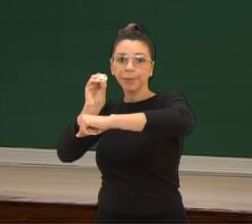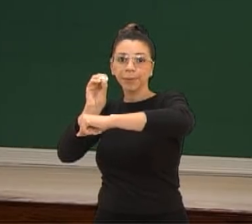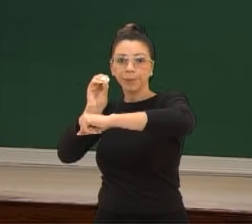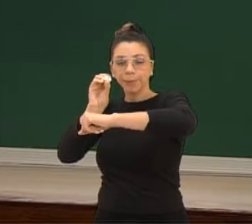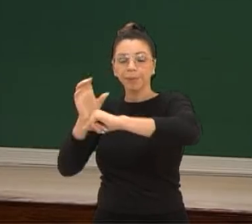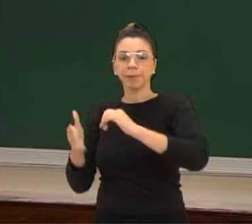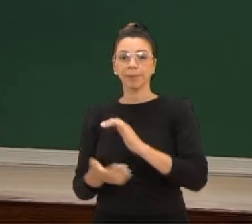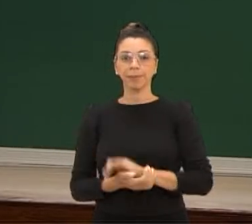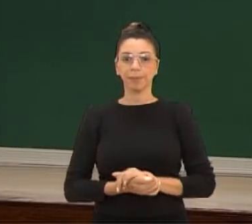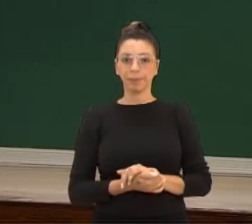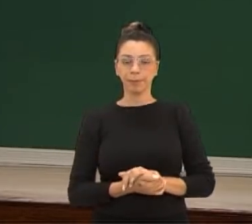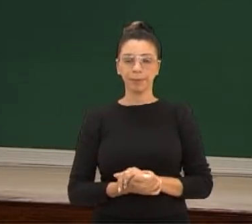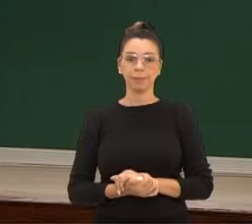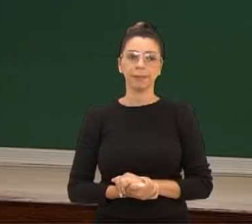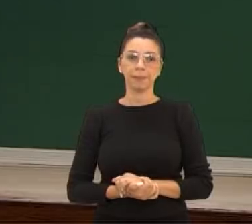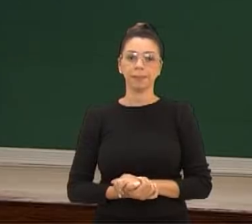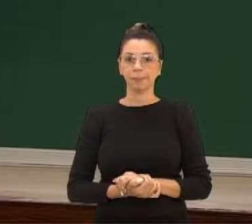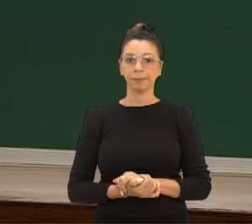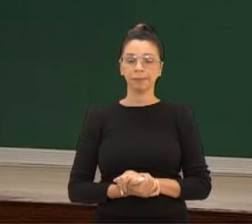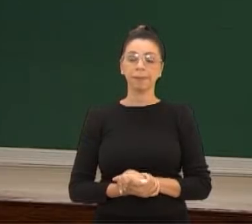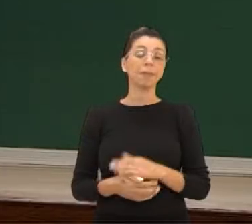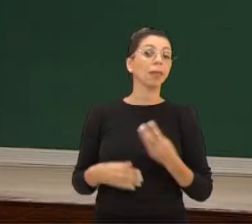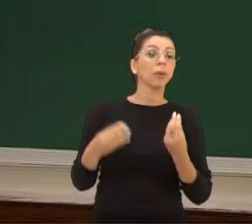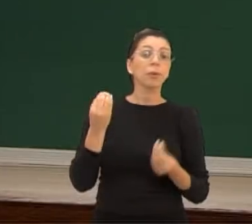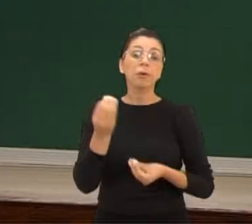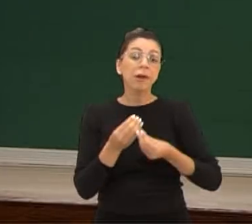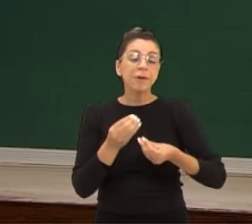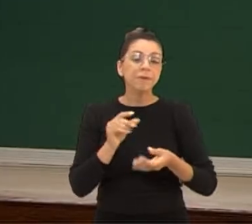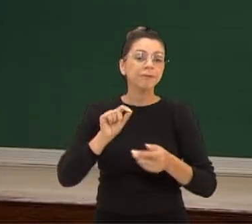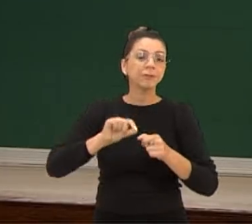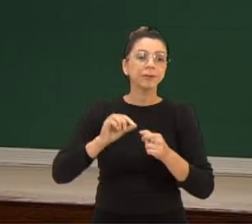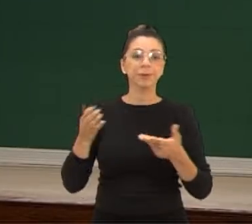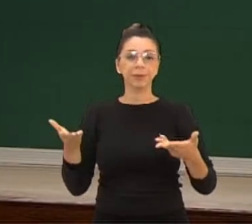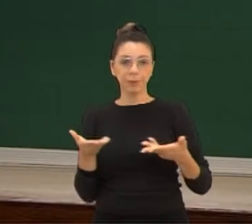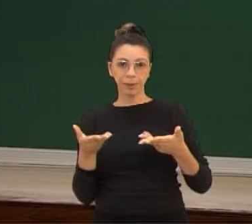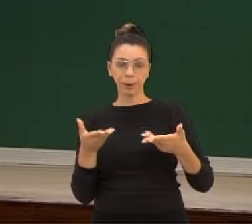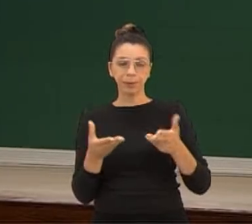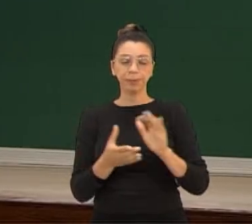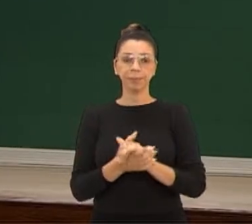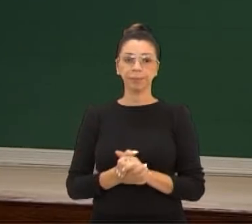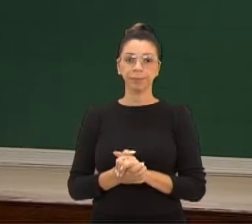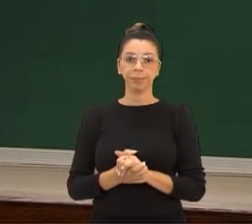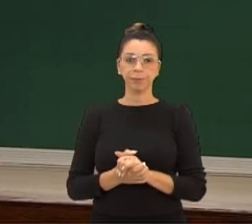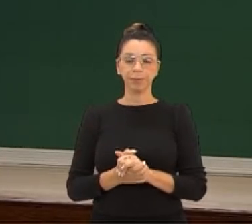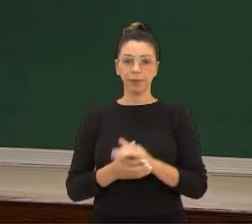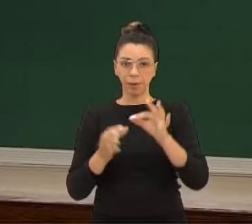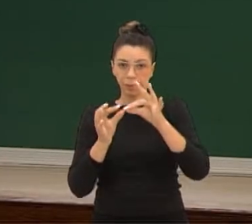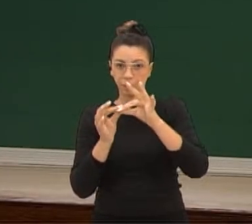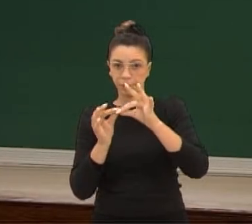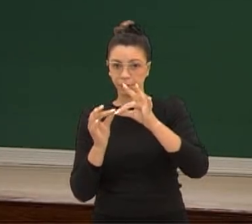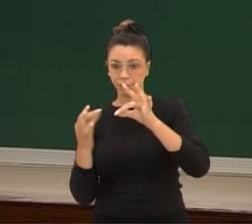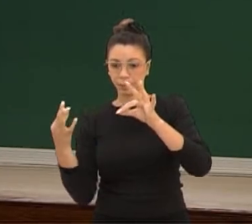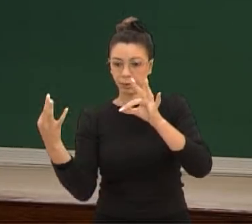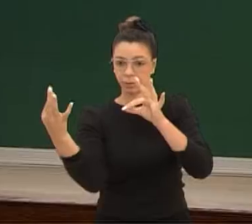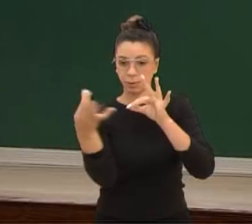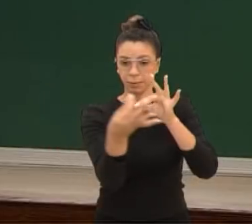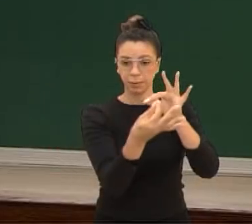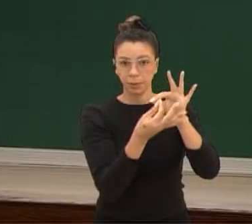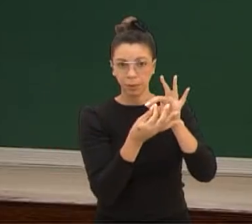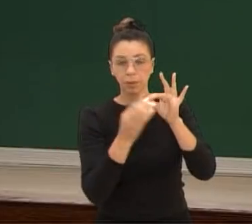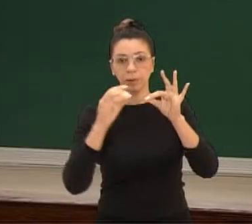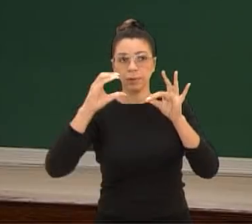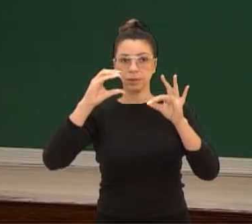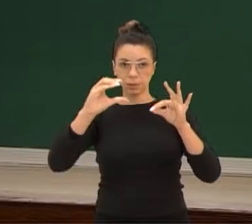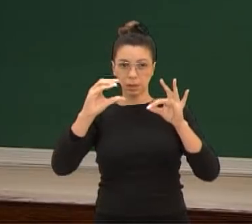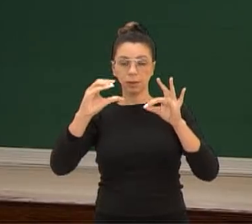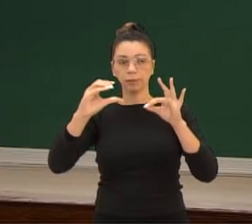melhor essa relação, tá? O que você vai fazer agora? Você vai pegar o comprimento que você mediu aqui,